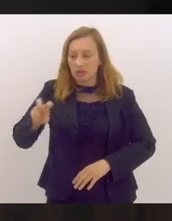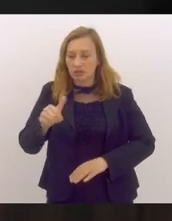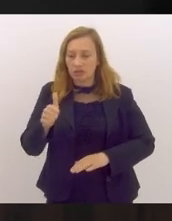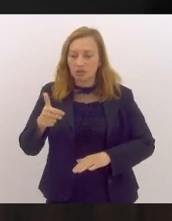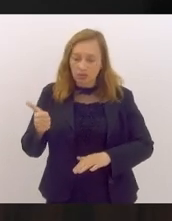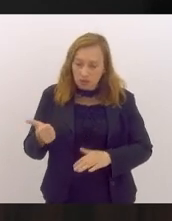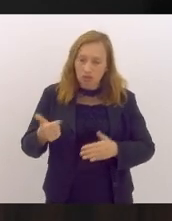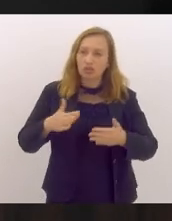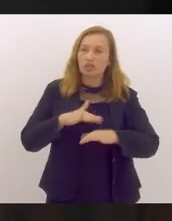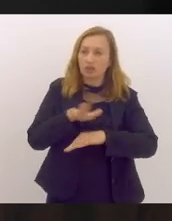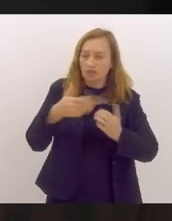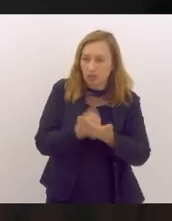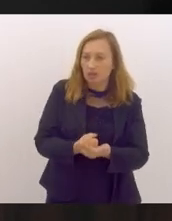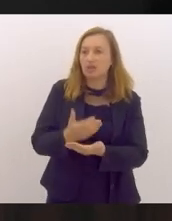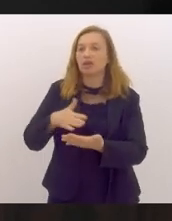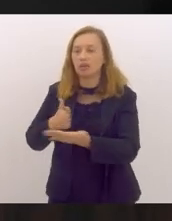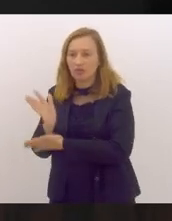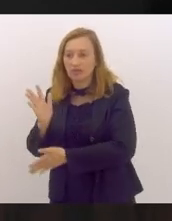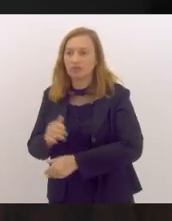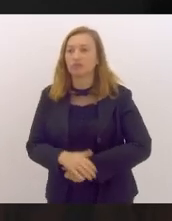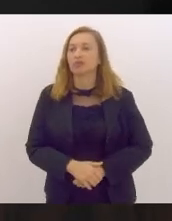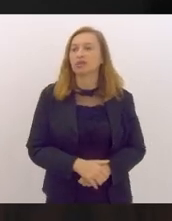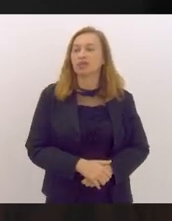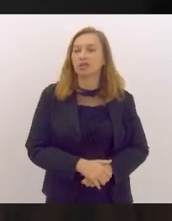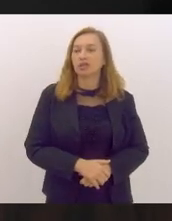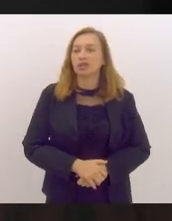estão, aprovado.